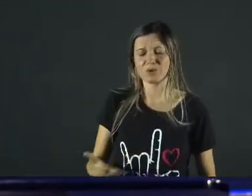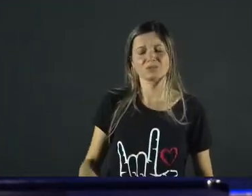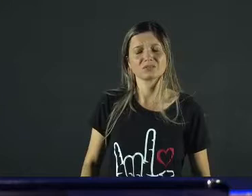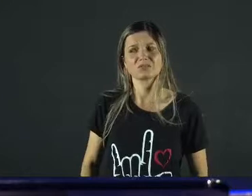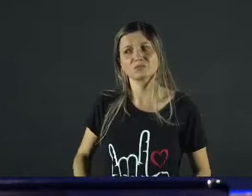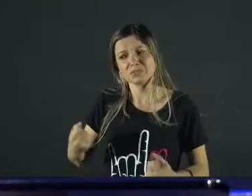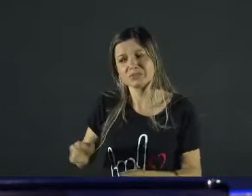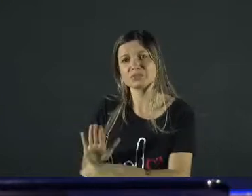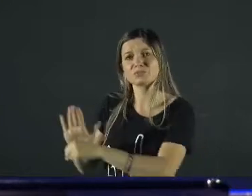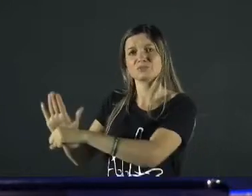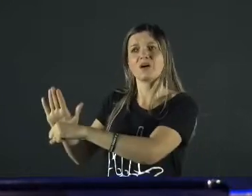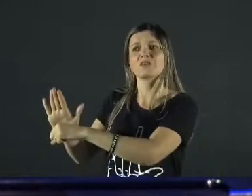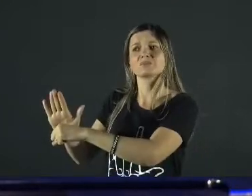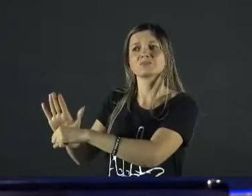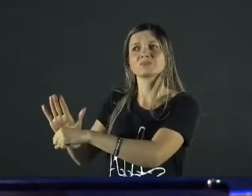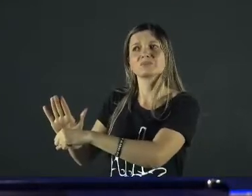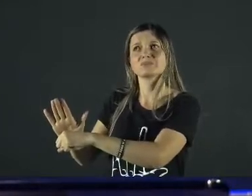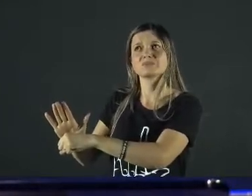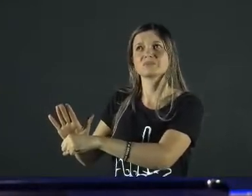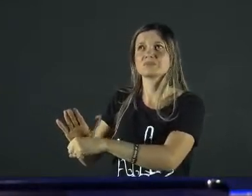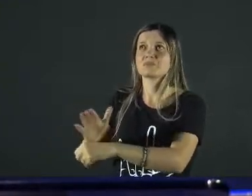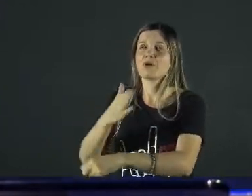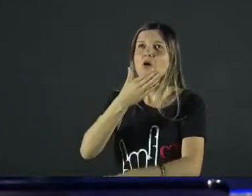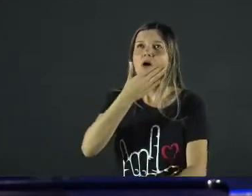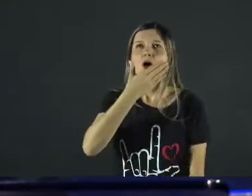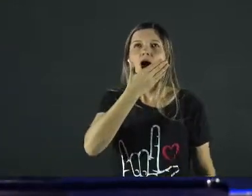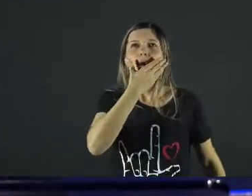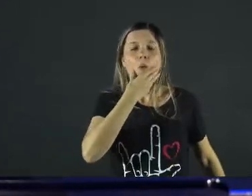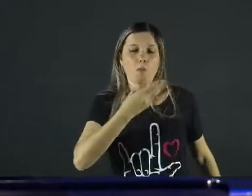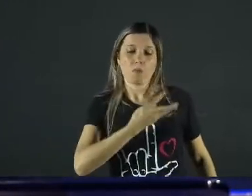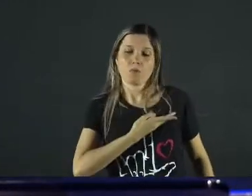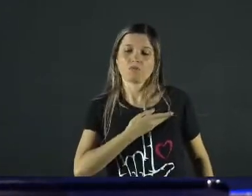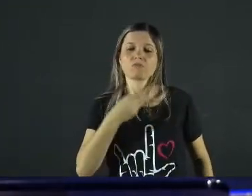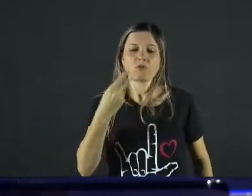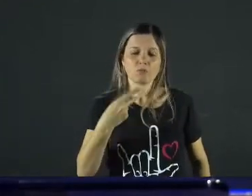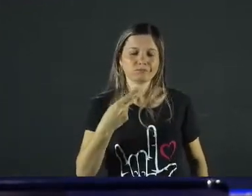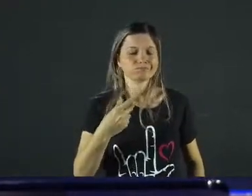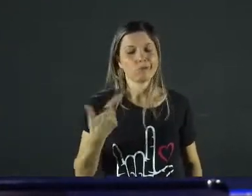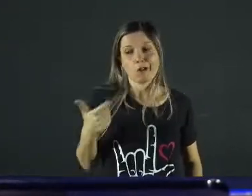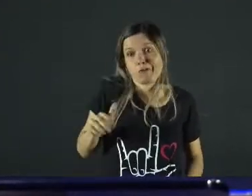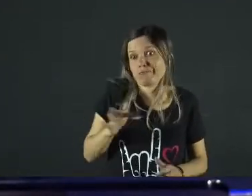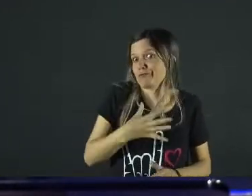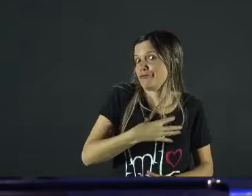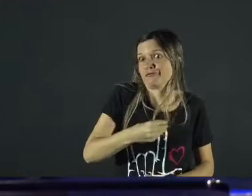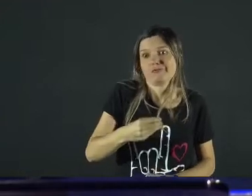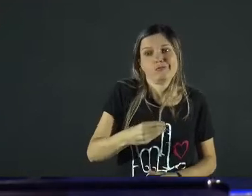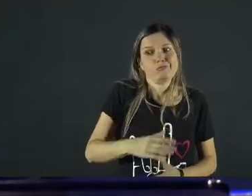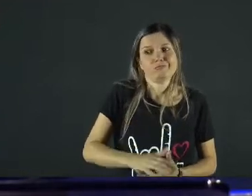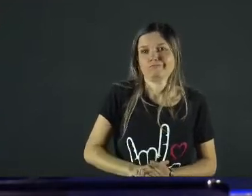dela. E o Geazi então disse: olha, Eliseu, ela não tem filho.